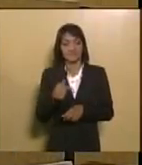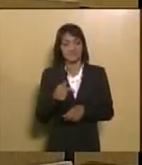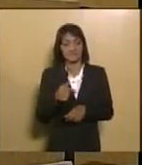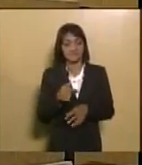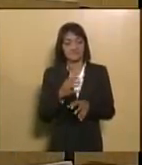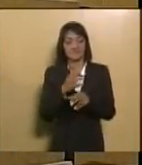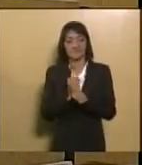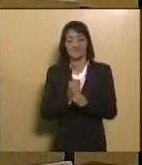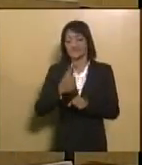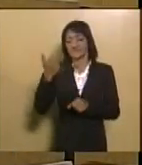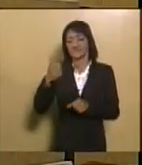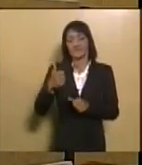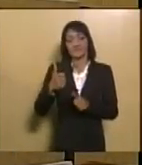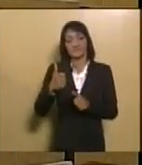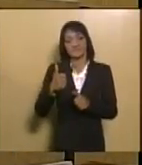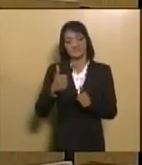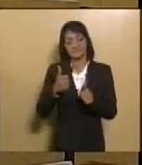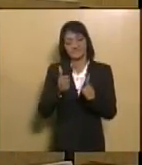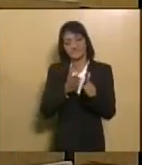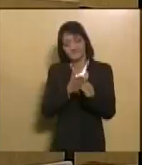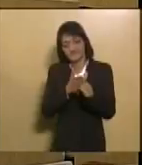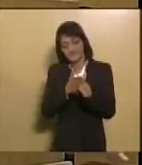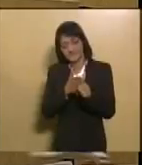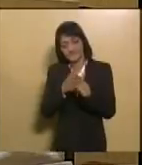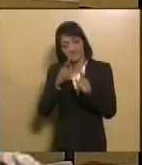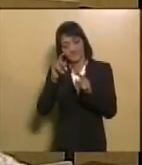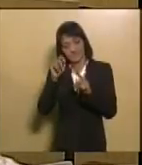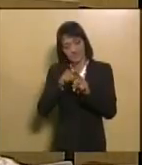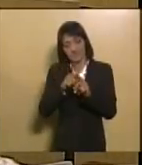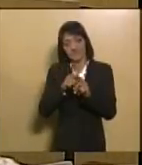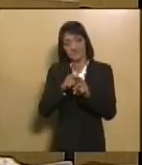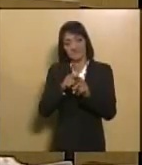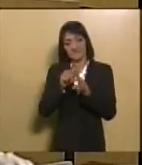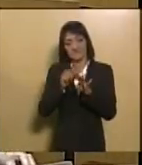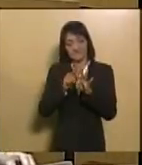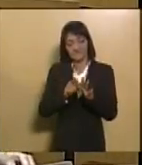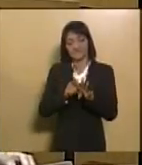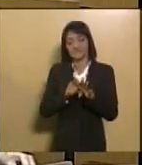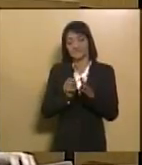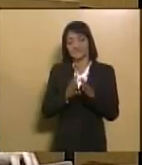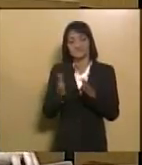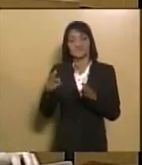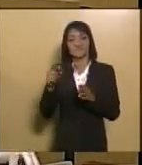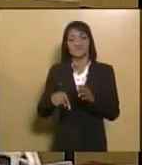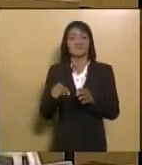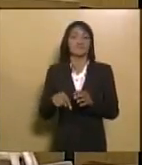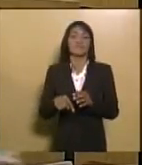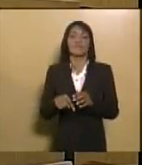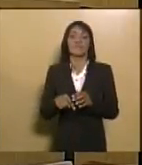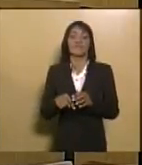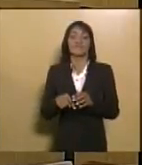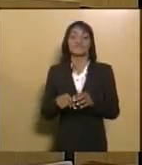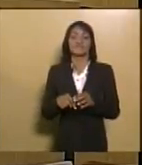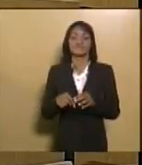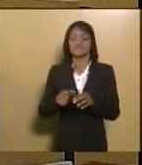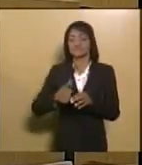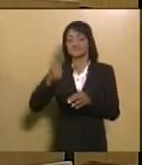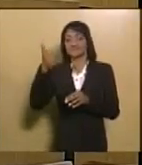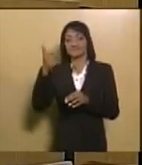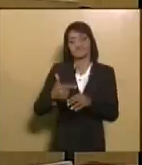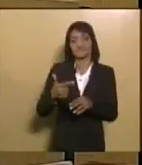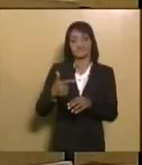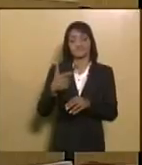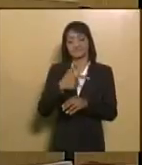do primeiro semestre, foi maior do que a receita do Estado de Sergipe no primeiro semestre de